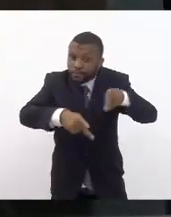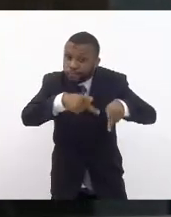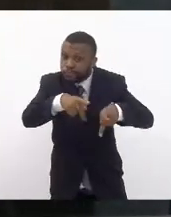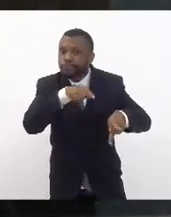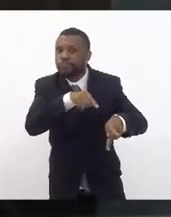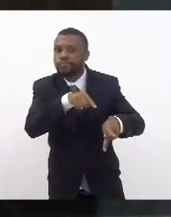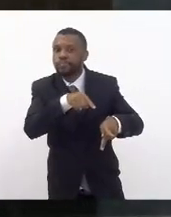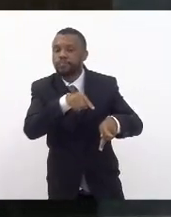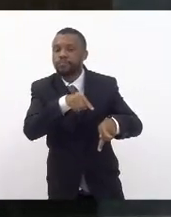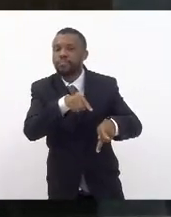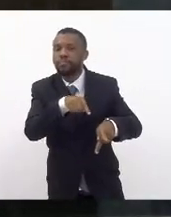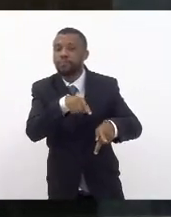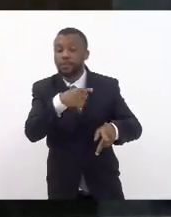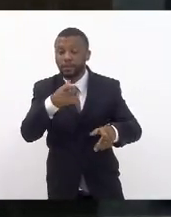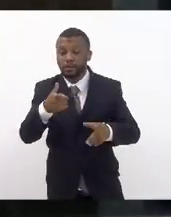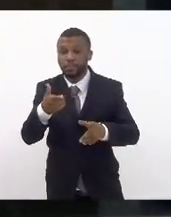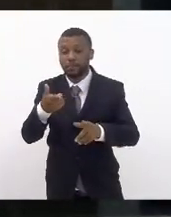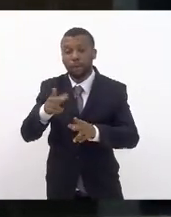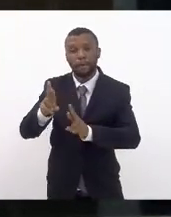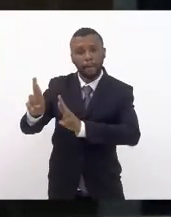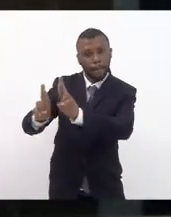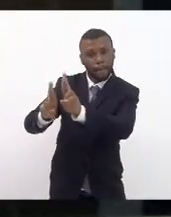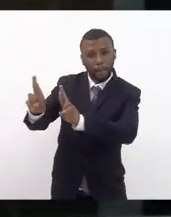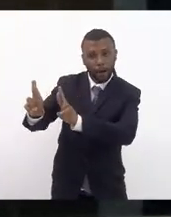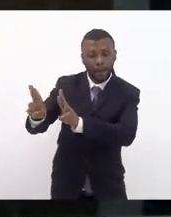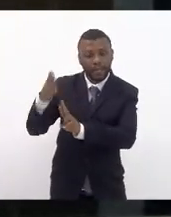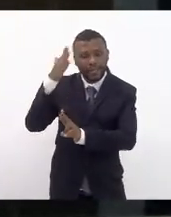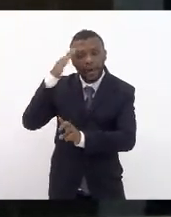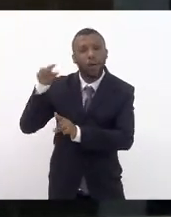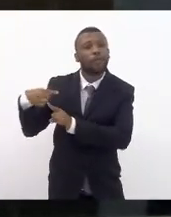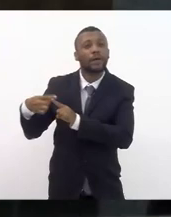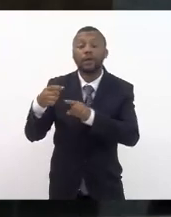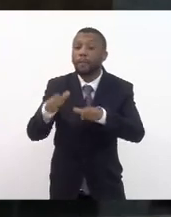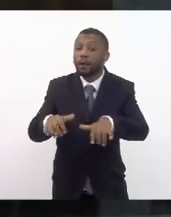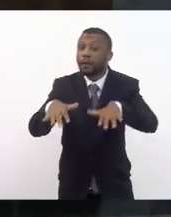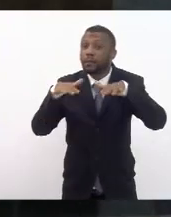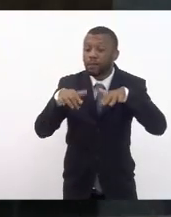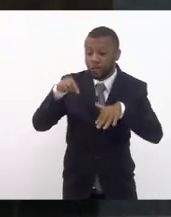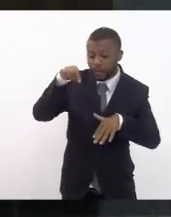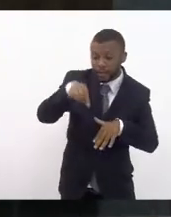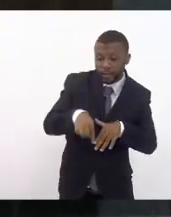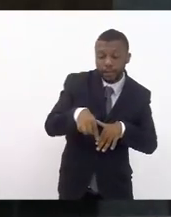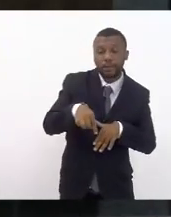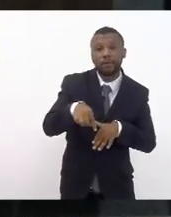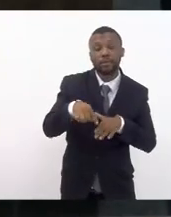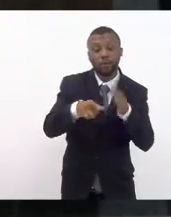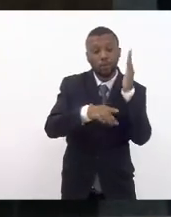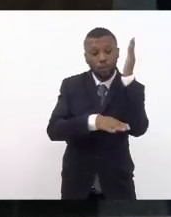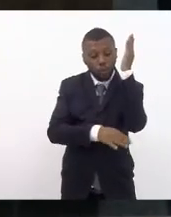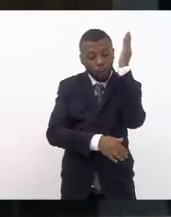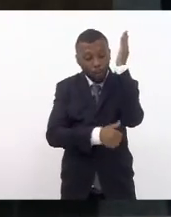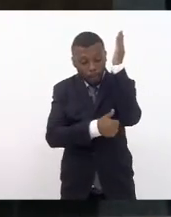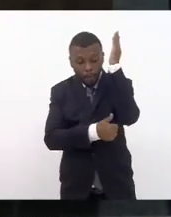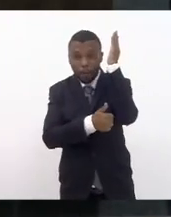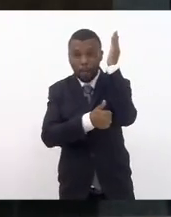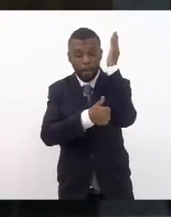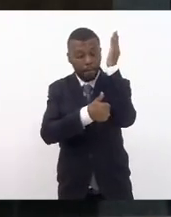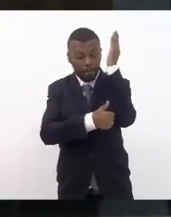exercido. Sabe por que o parlamento é aqui embaixo? Porque o parlamento tem que ficar abaixo do